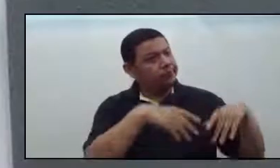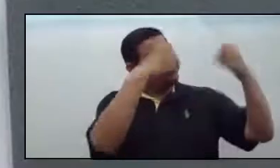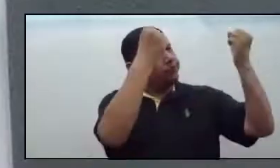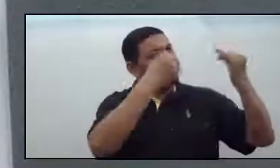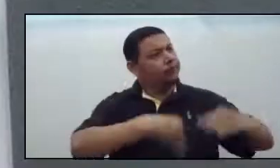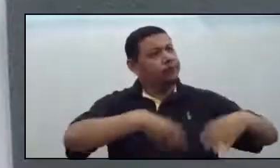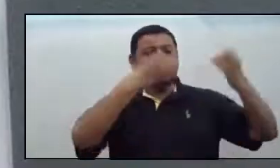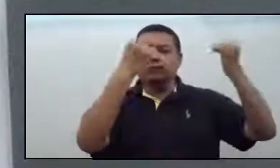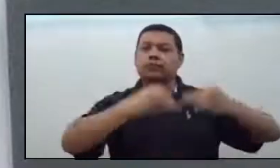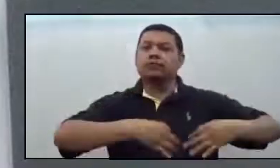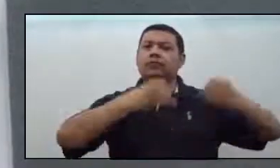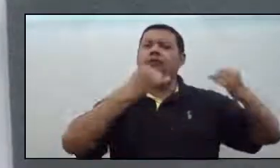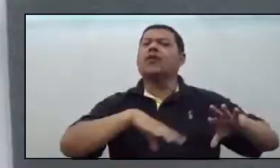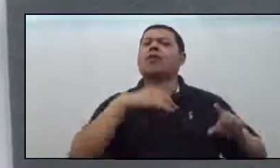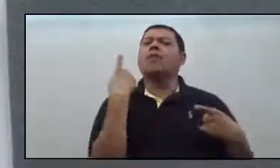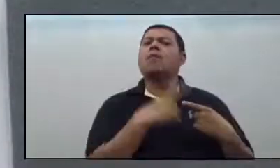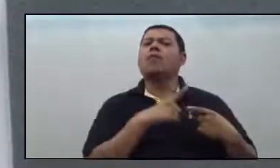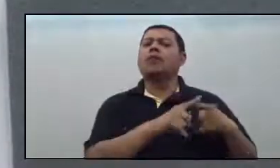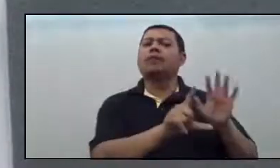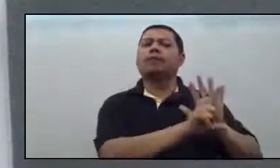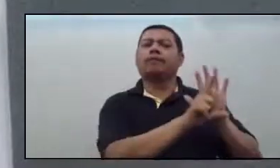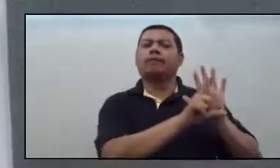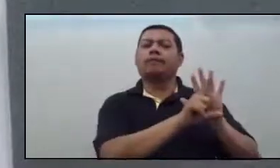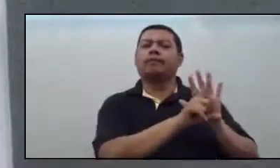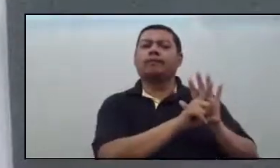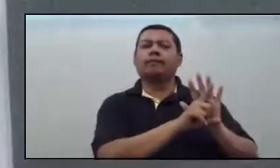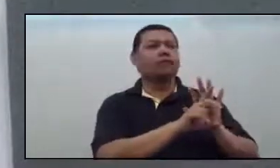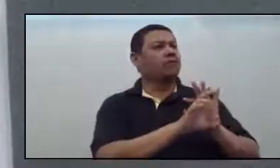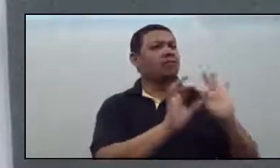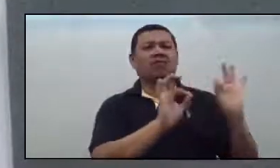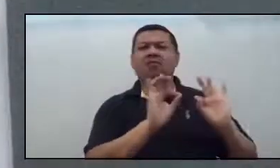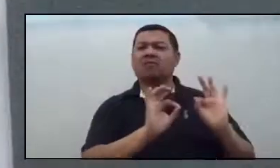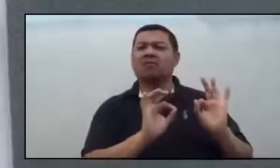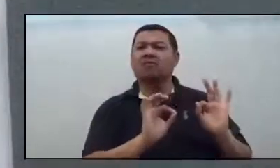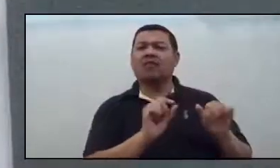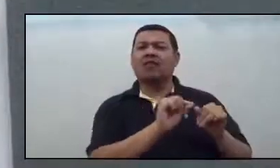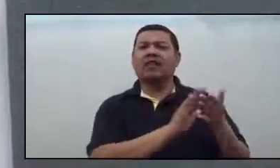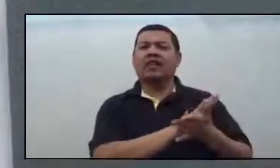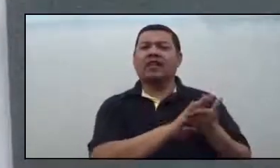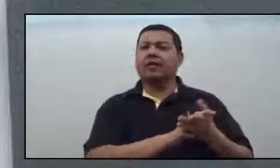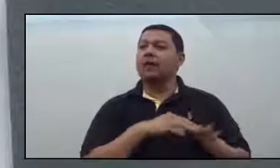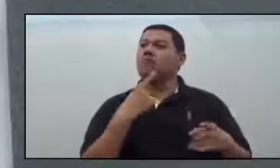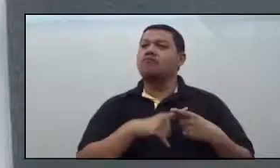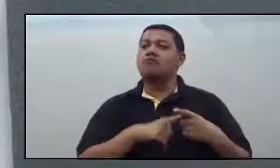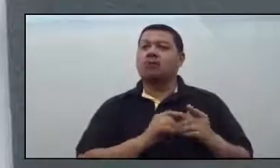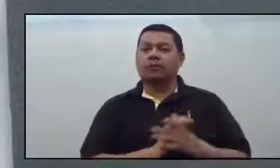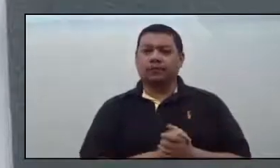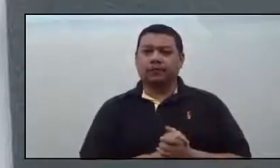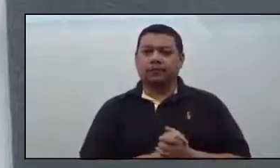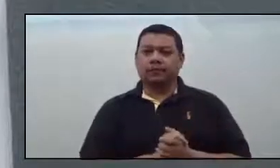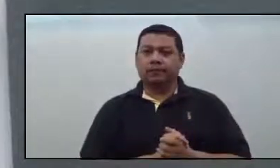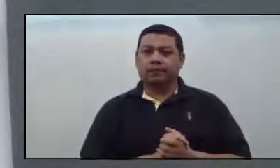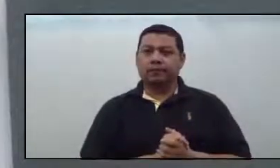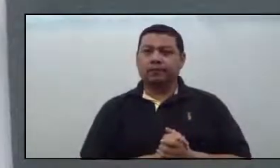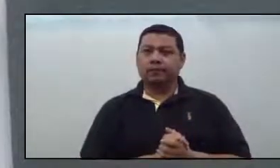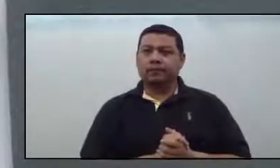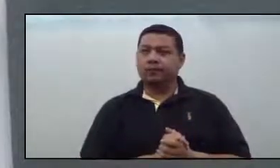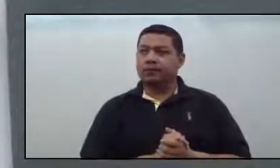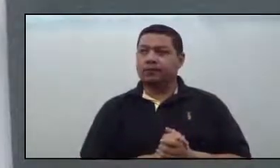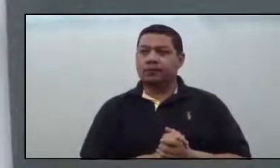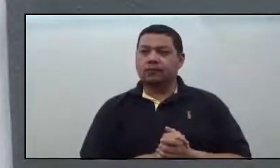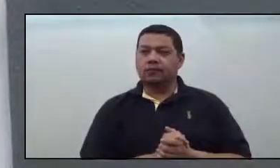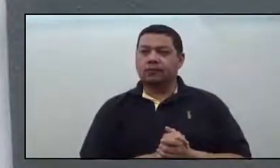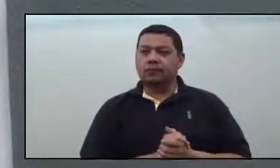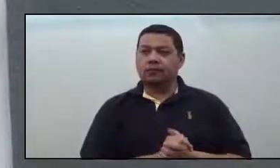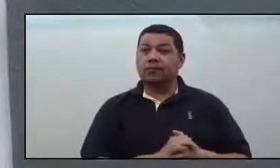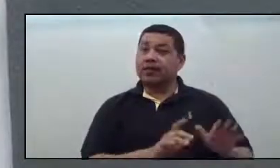explicações por que que essa lei ainda não foi efetivada. Porque, de fato, não estamos cumprindo